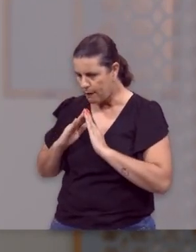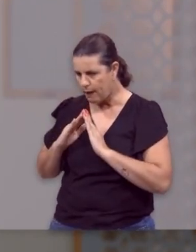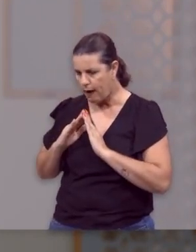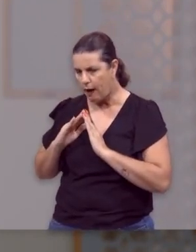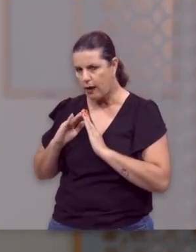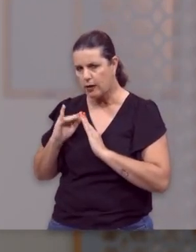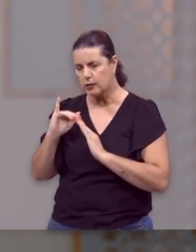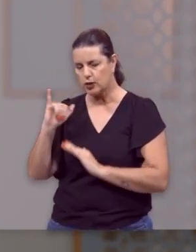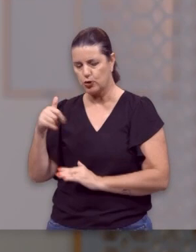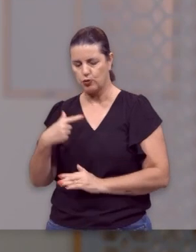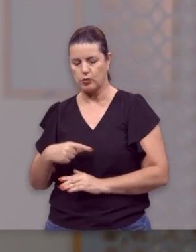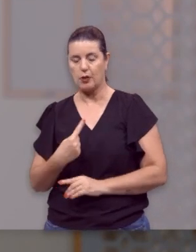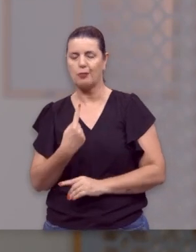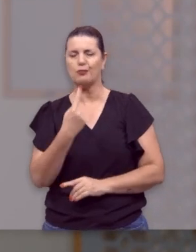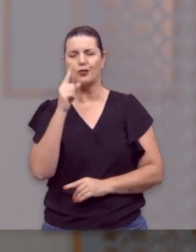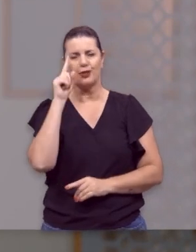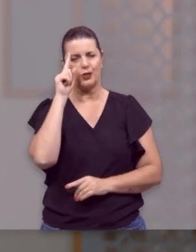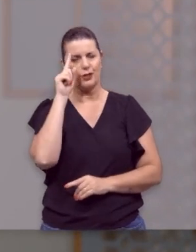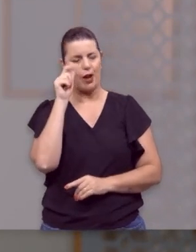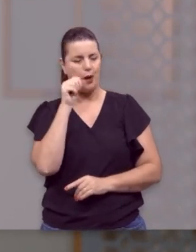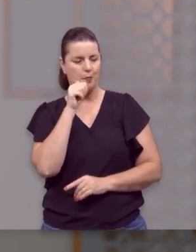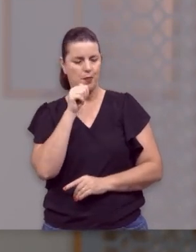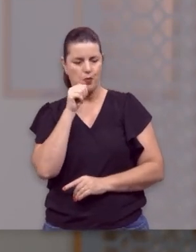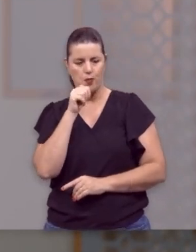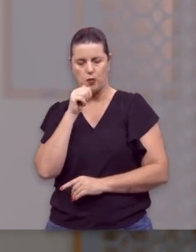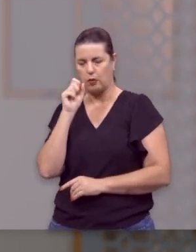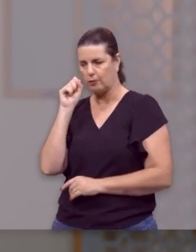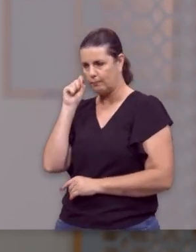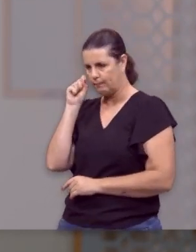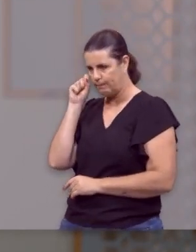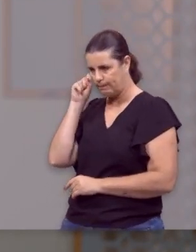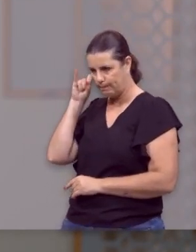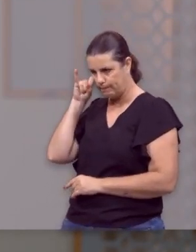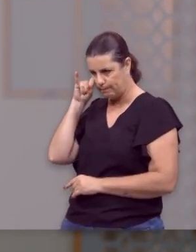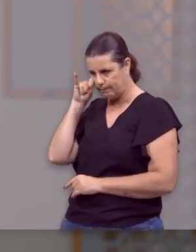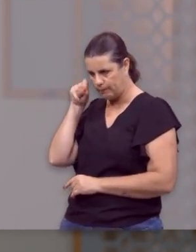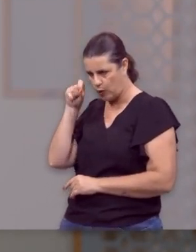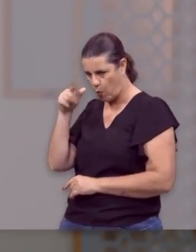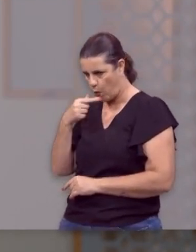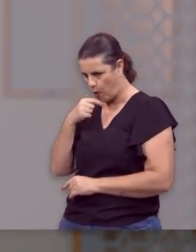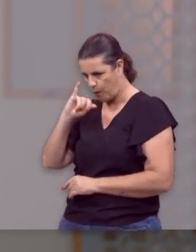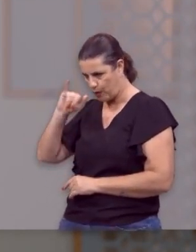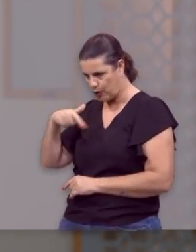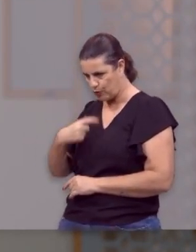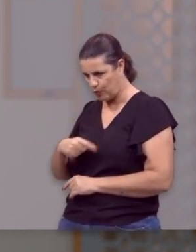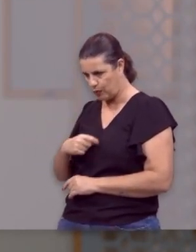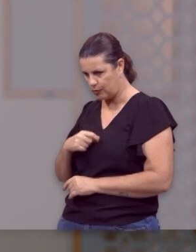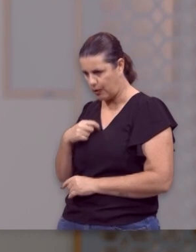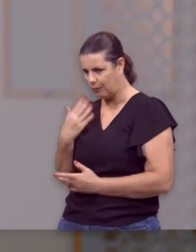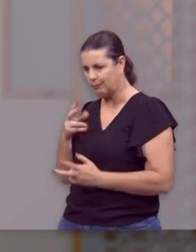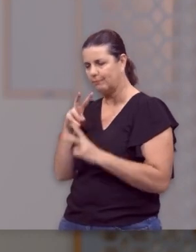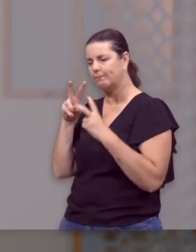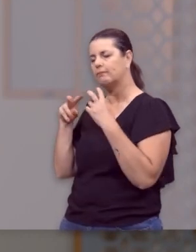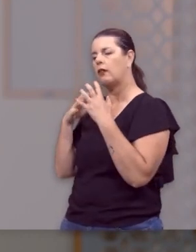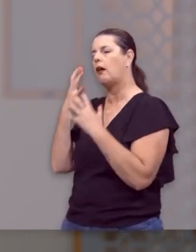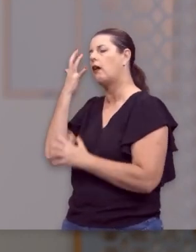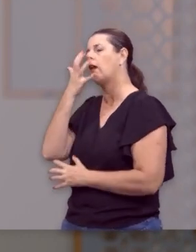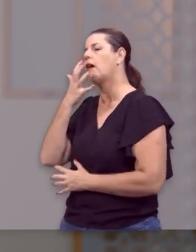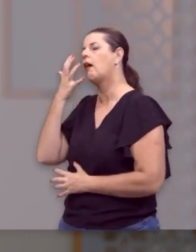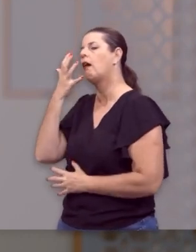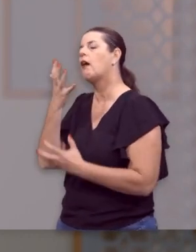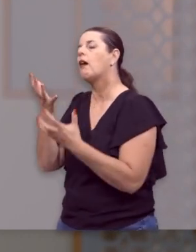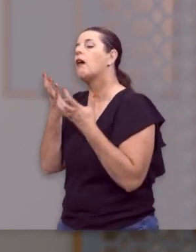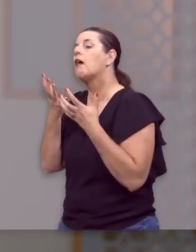que um dia, a mulher de Potifar bota os olhos em José, cobiça José,